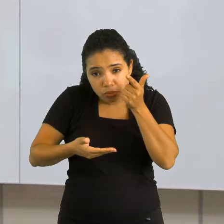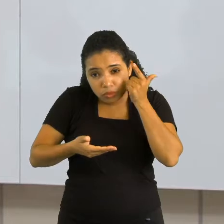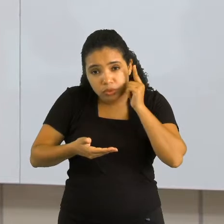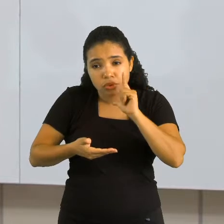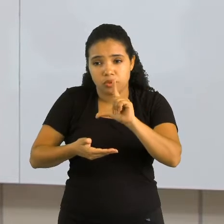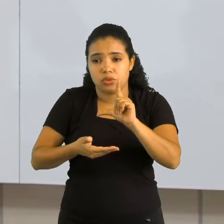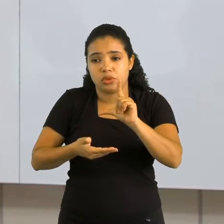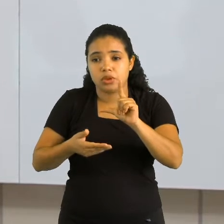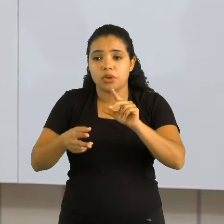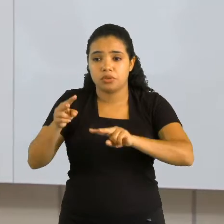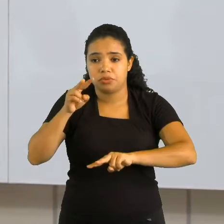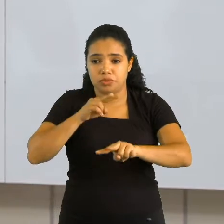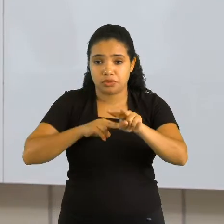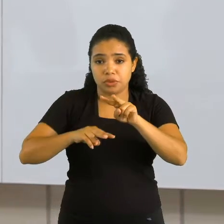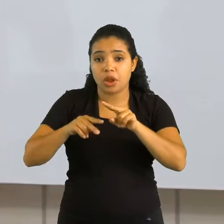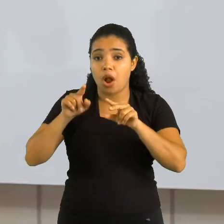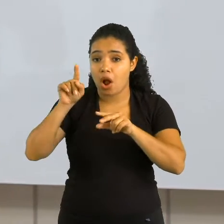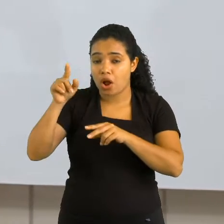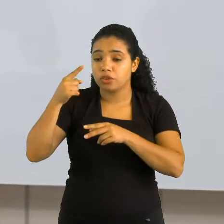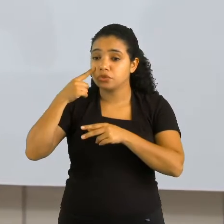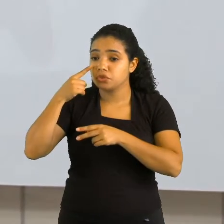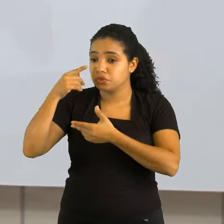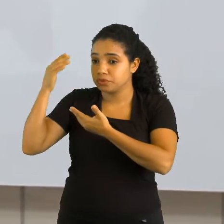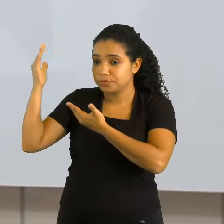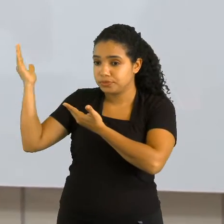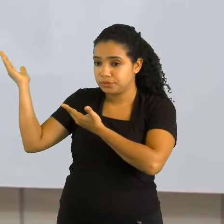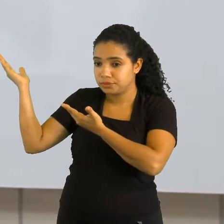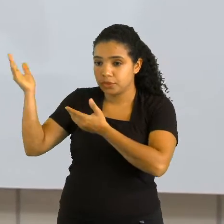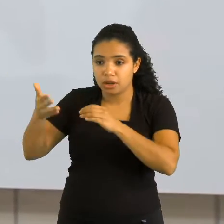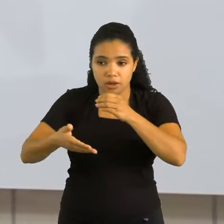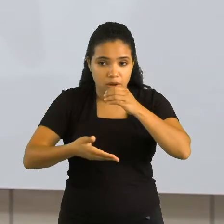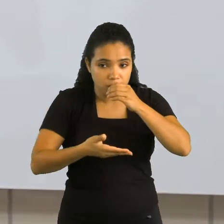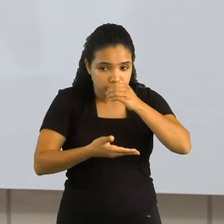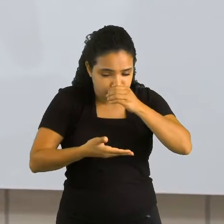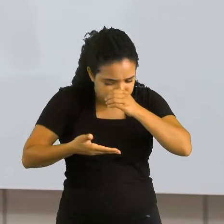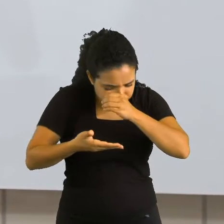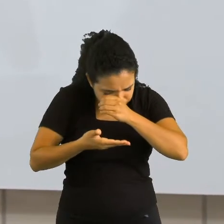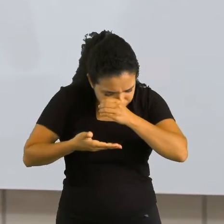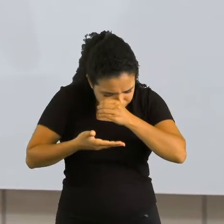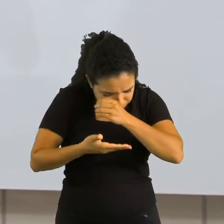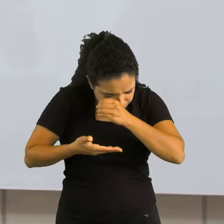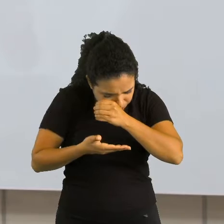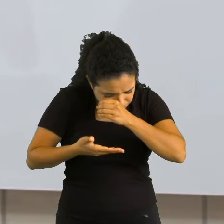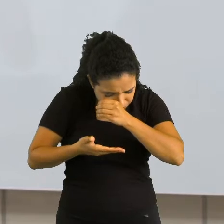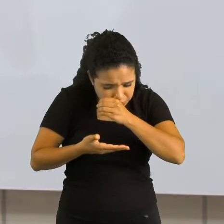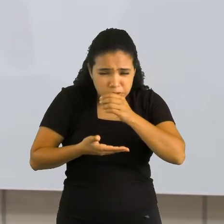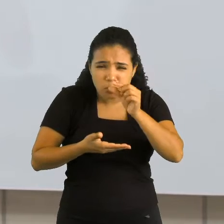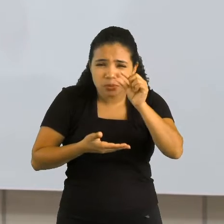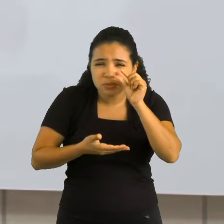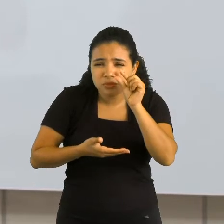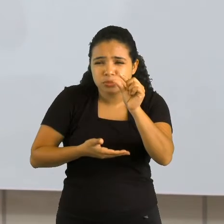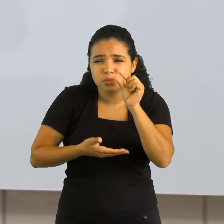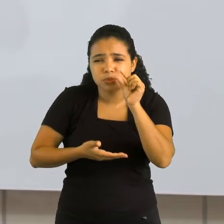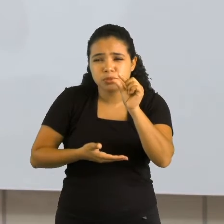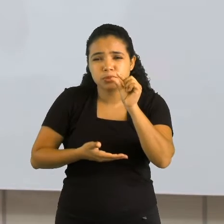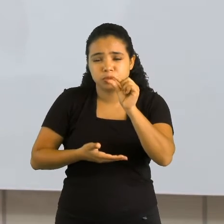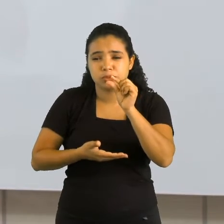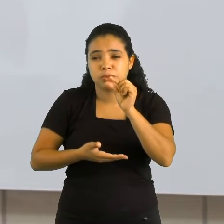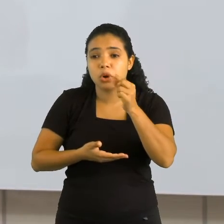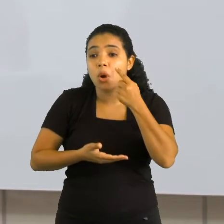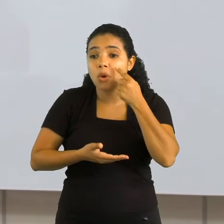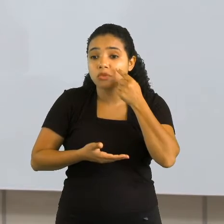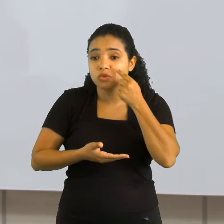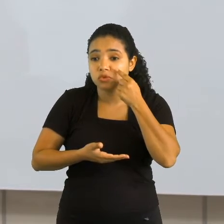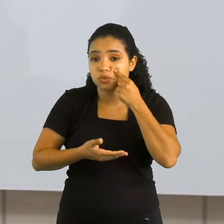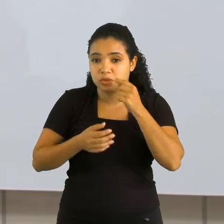conseguir enxergar, né? Essas células tão pequenininhas. Olha aqui o aparelho, ó,